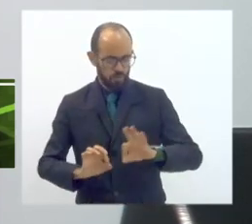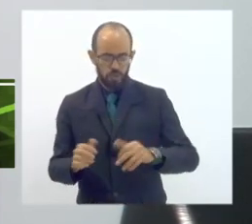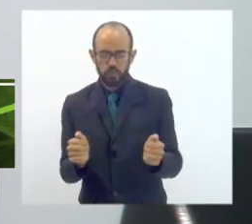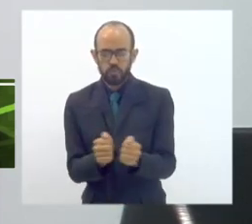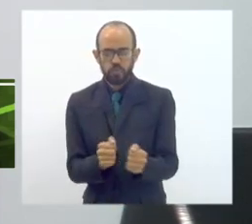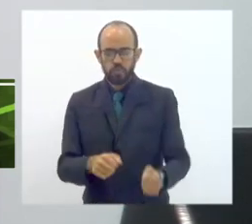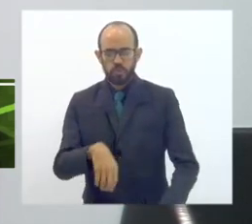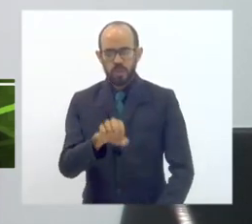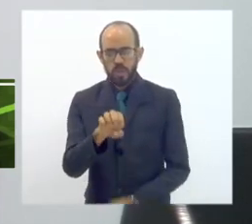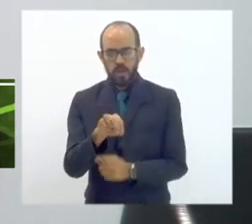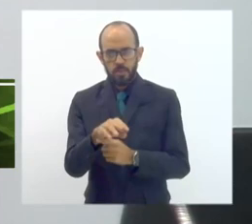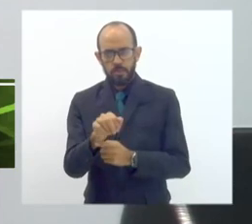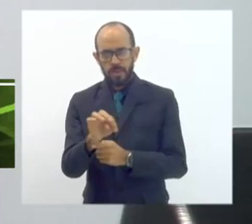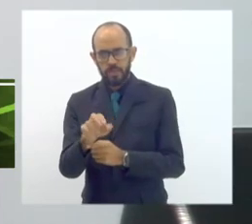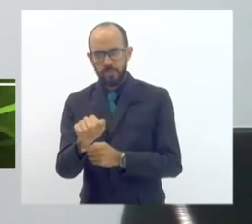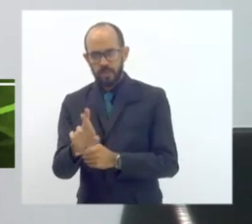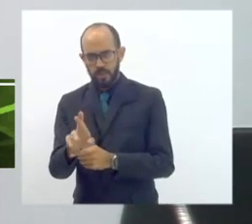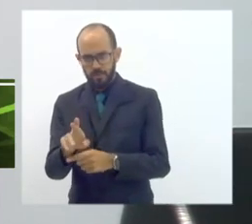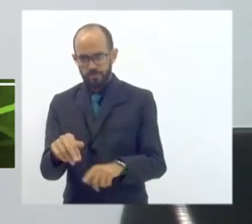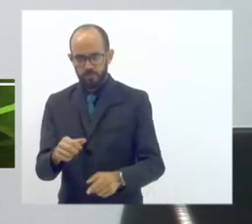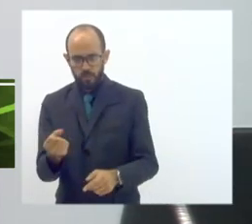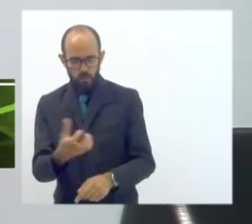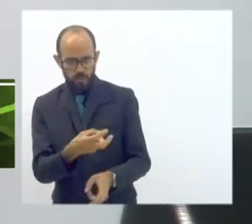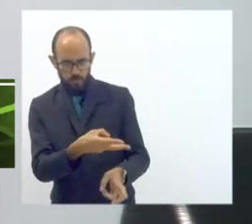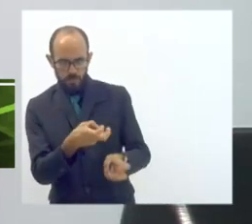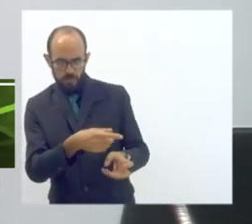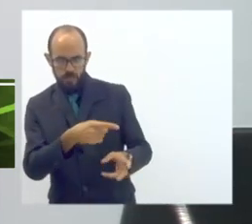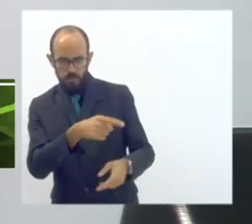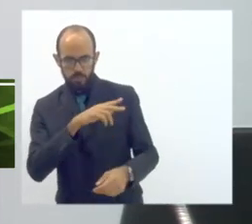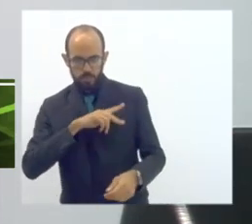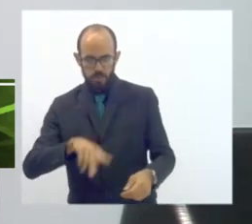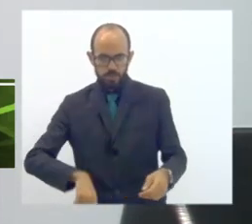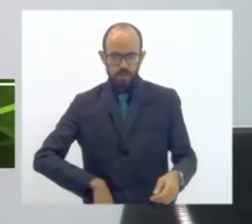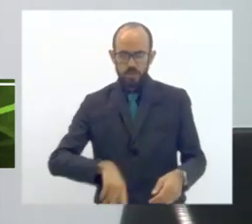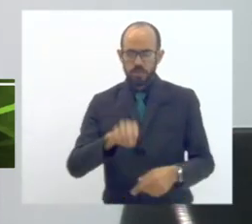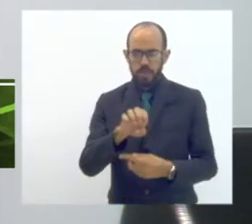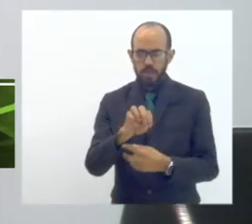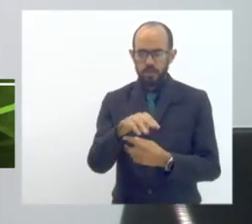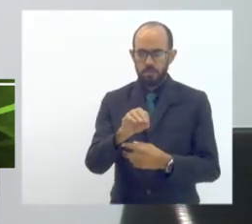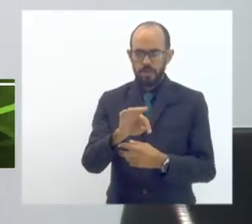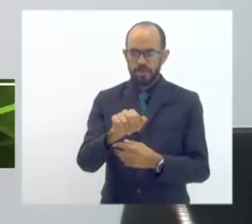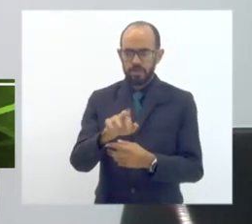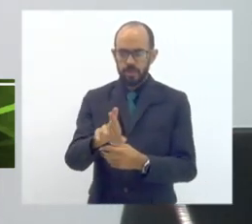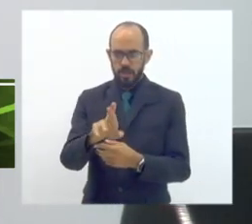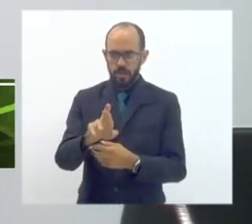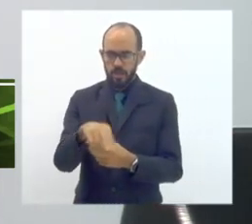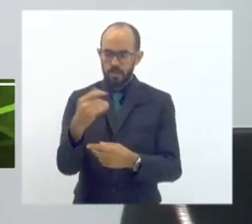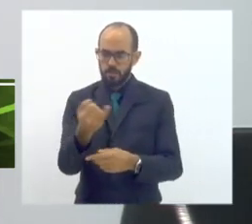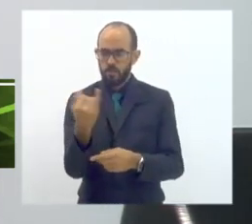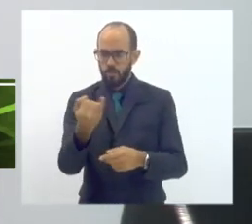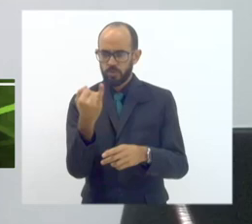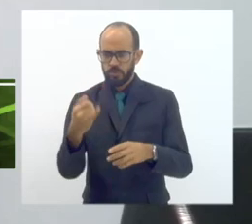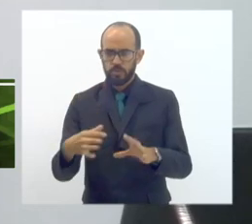o nosso amigo lá da EMATER, o presidente também da EMATER, é importante viver em união